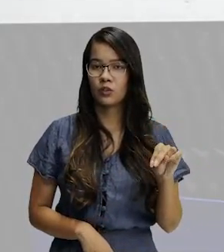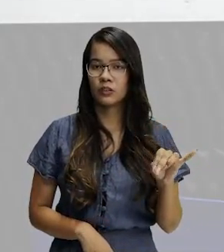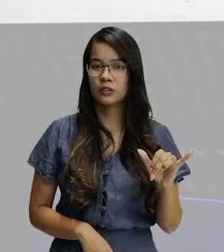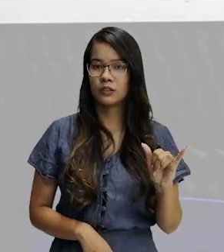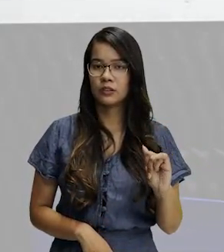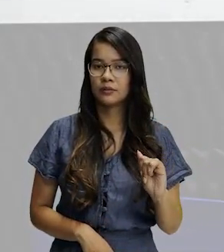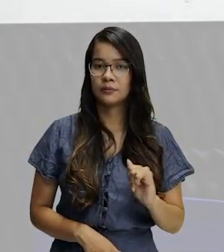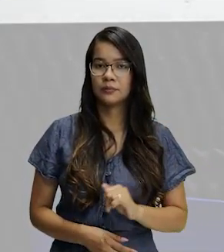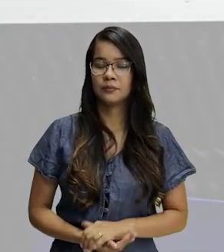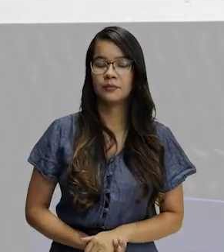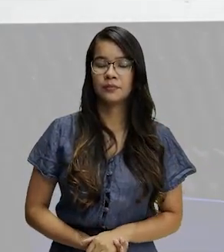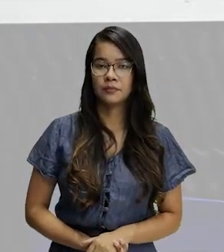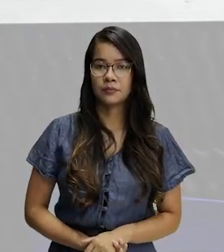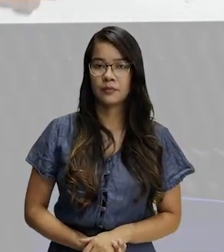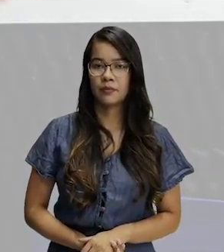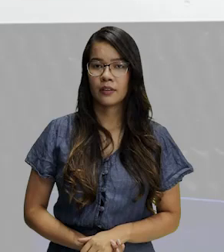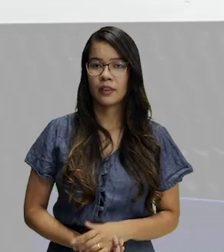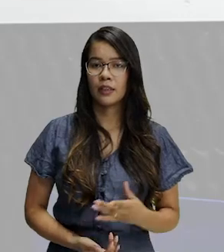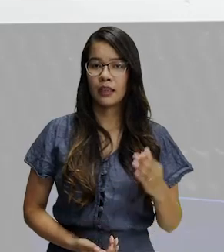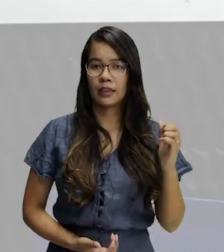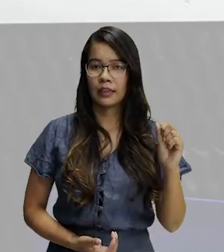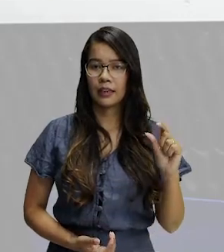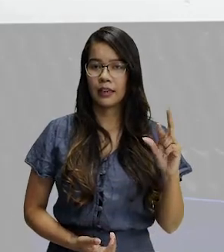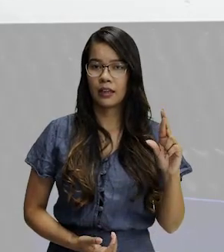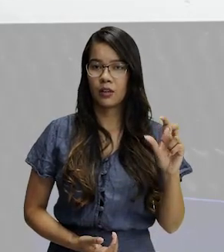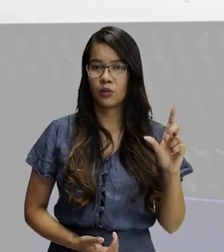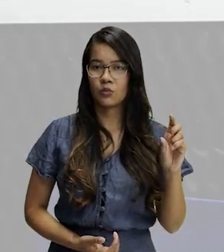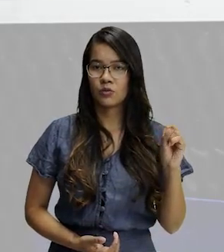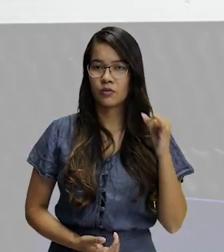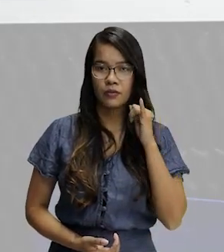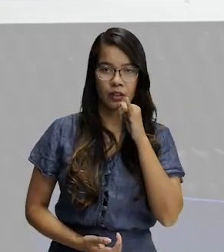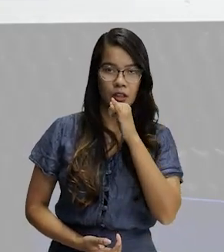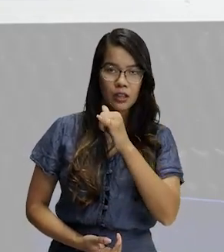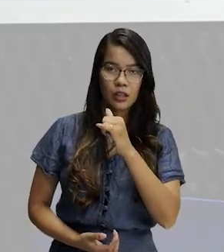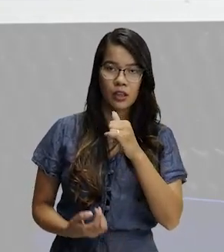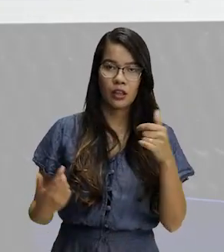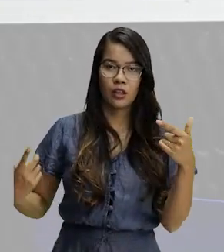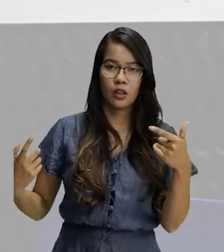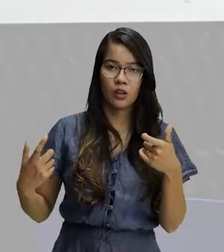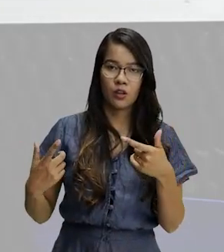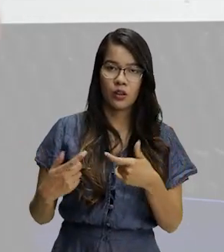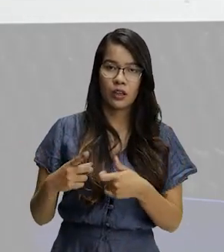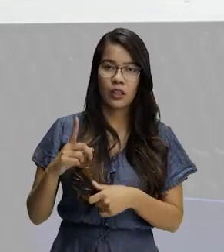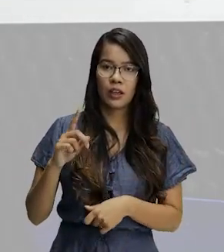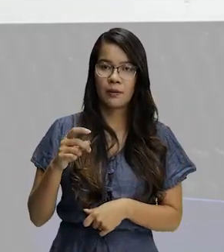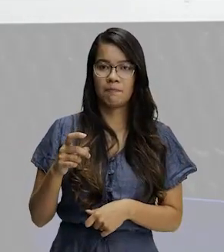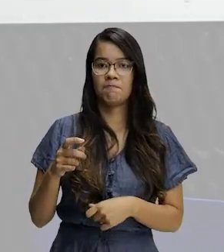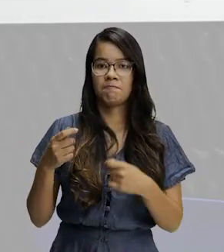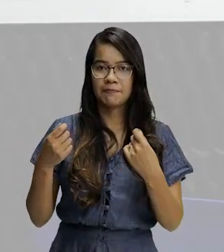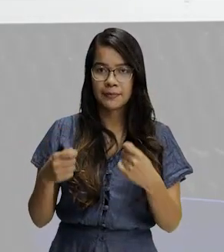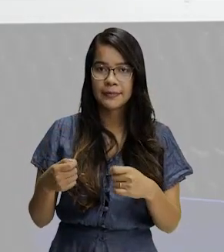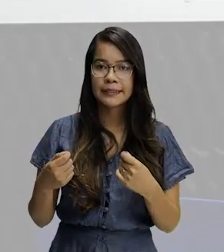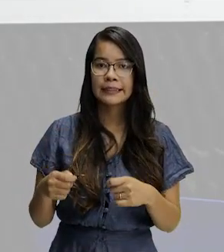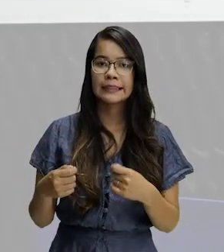Alemanha nazista. E Carlos Drummond diz, olha, a Batalha de Stalingrado ela é decisiva para a vitória dos